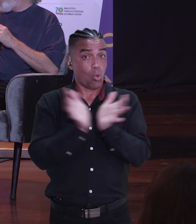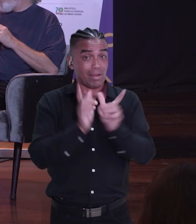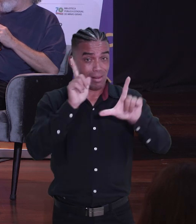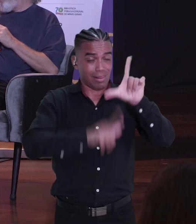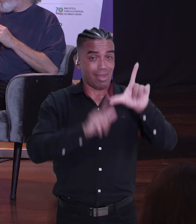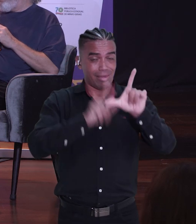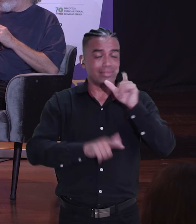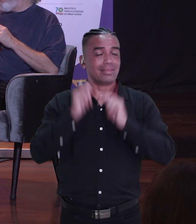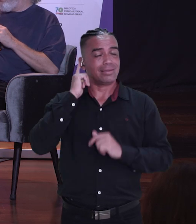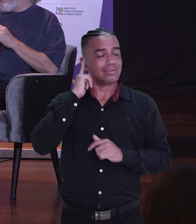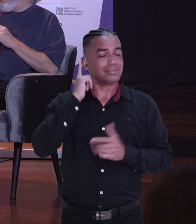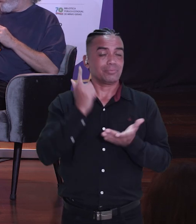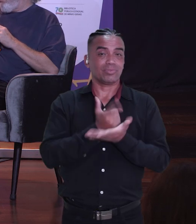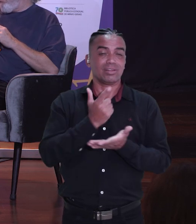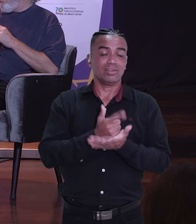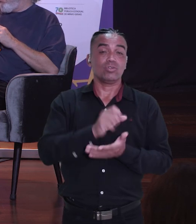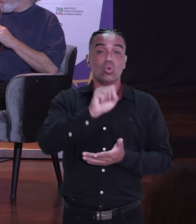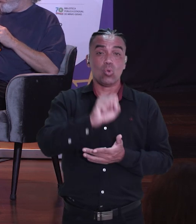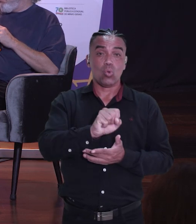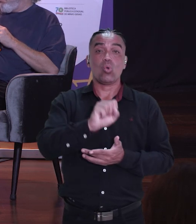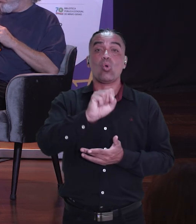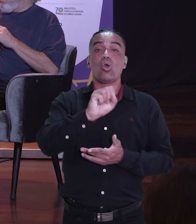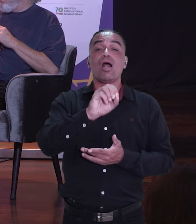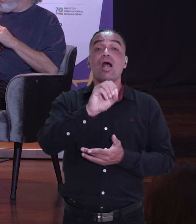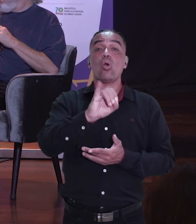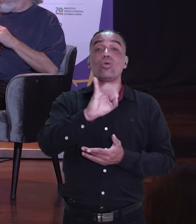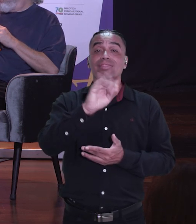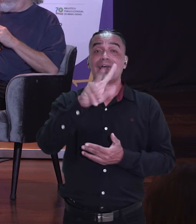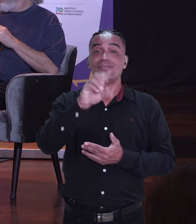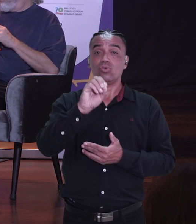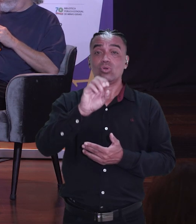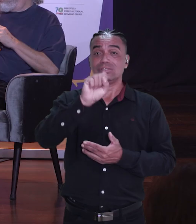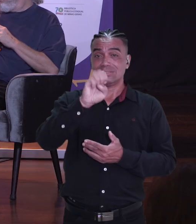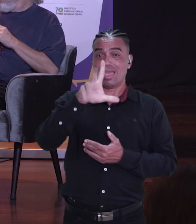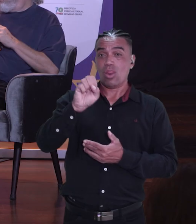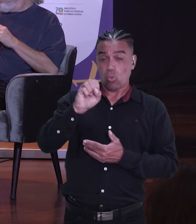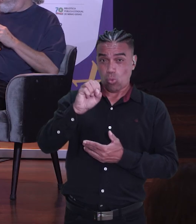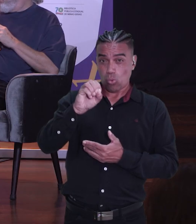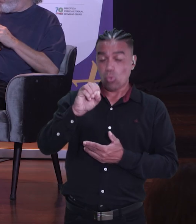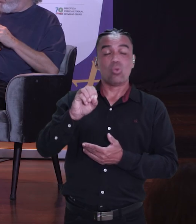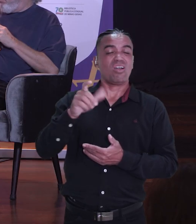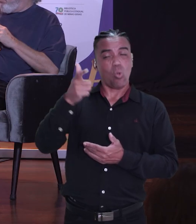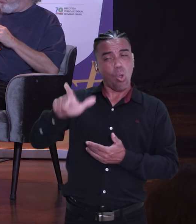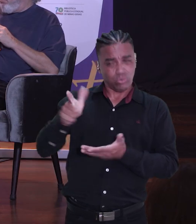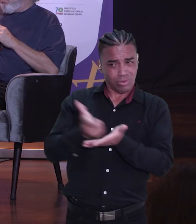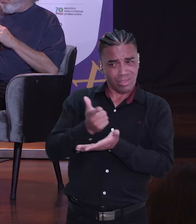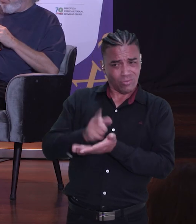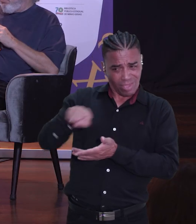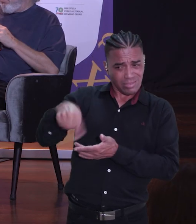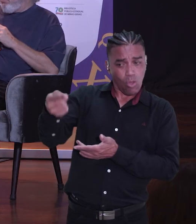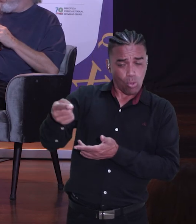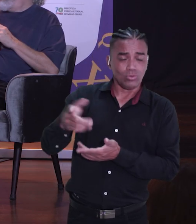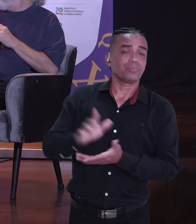Letras, esse livro, o 8º Selo, não esse, né? O outro, está ali na